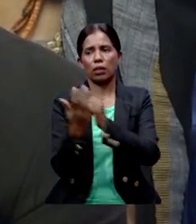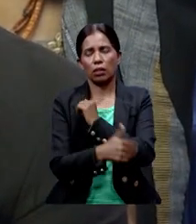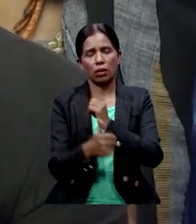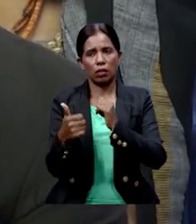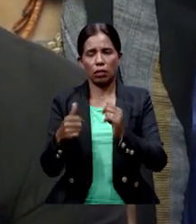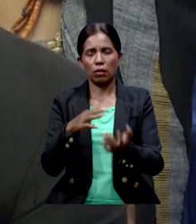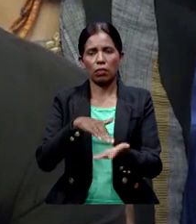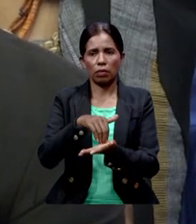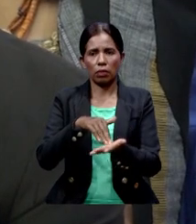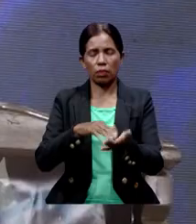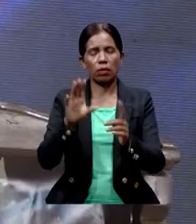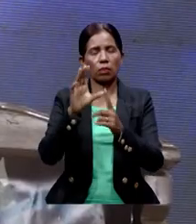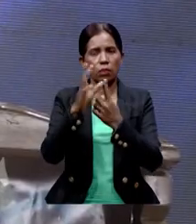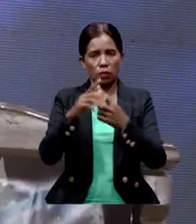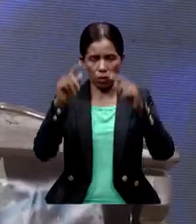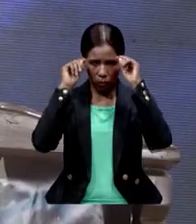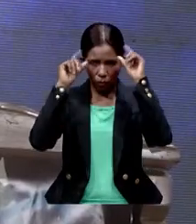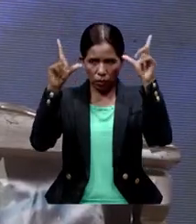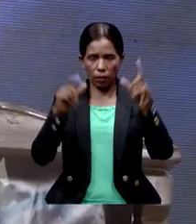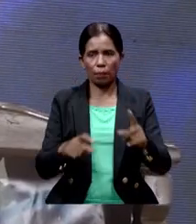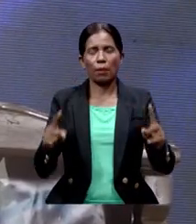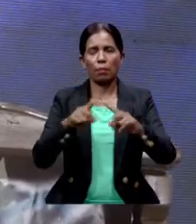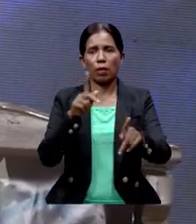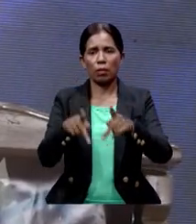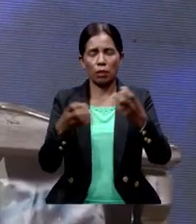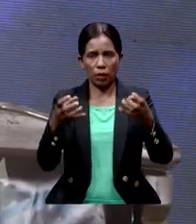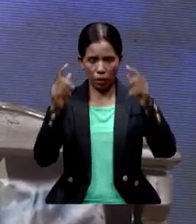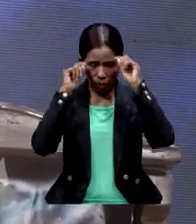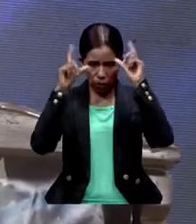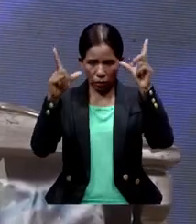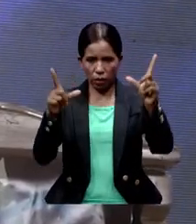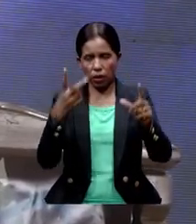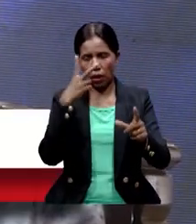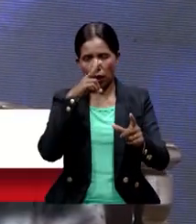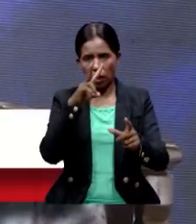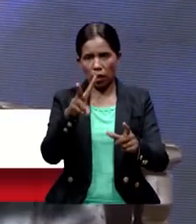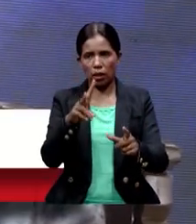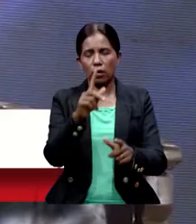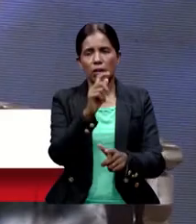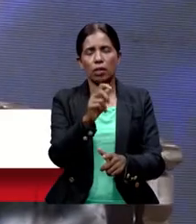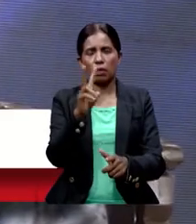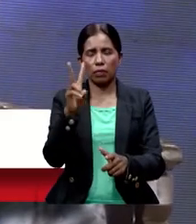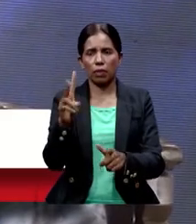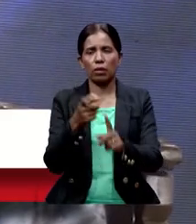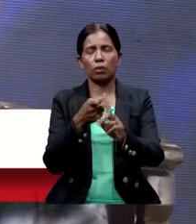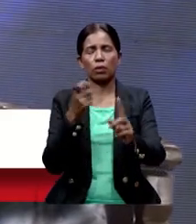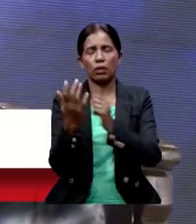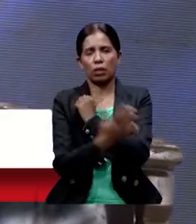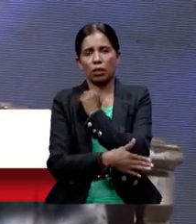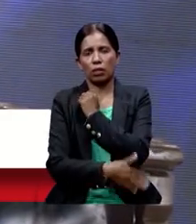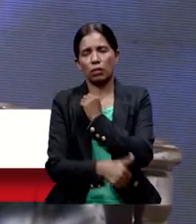Rodia Fraco, Cultura Timor-Lestenian. Vai uma Baracliu Timor-Leste, se prefere a televisão